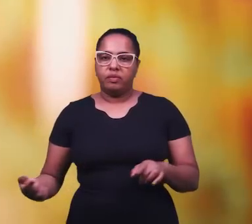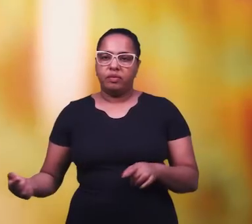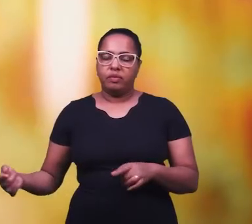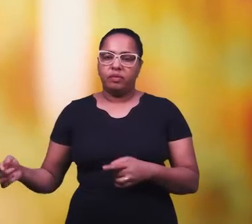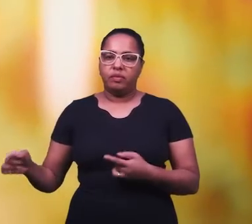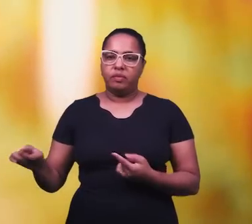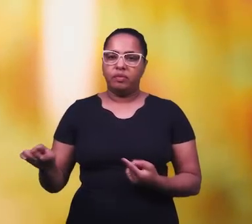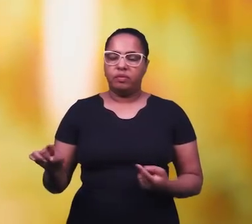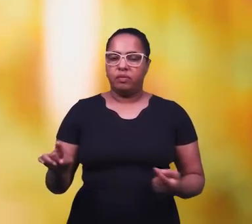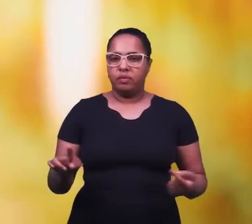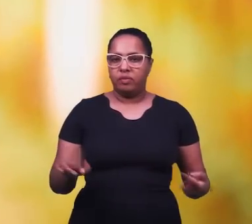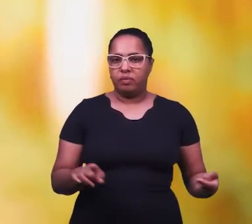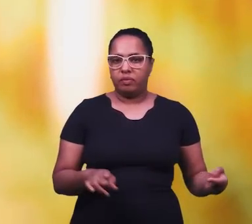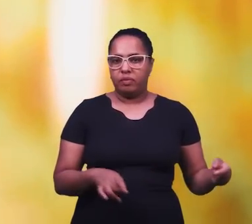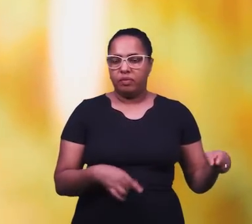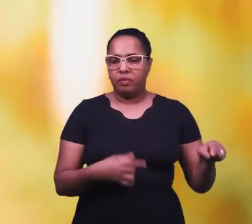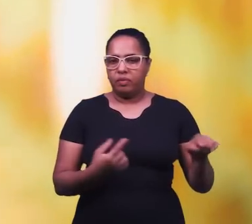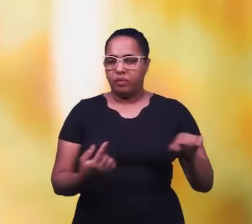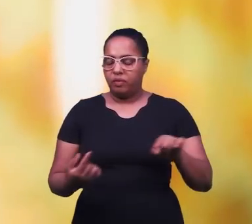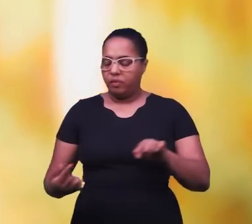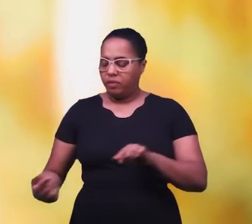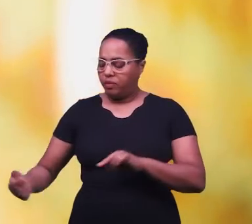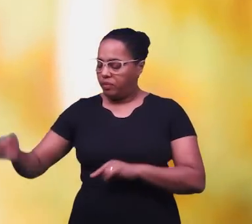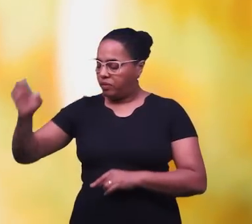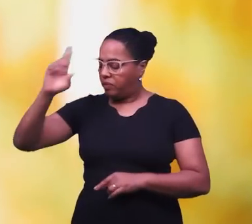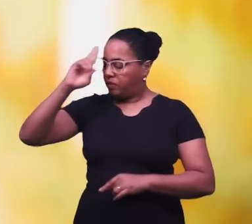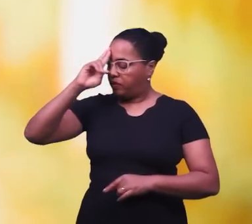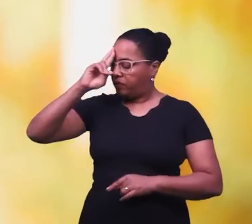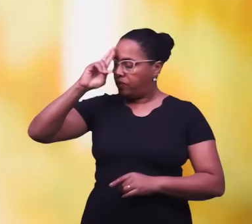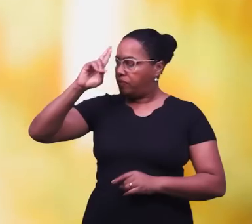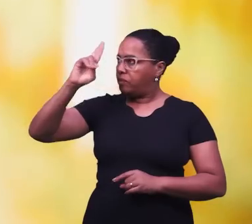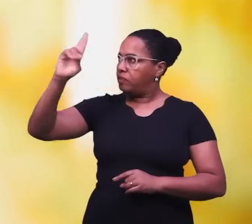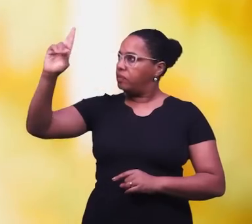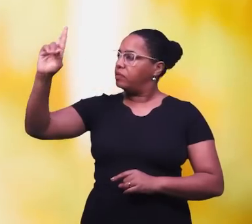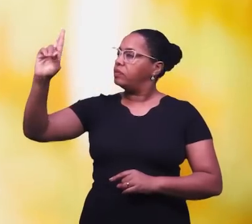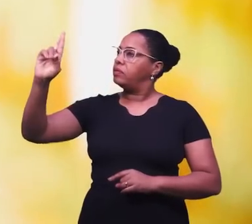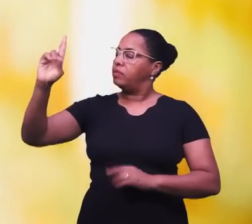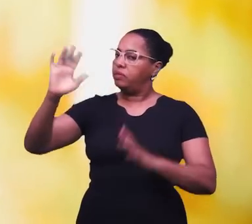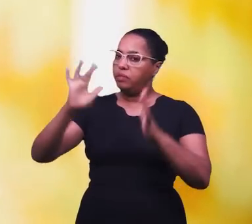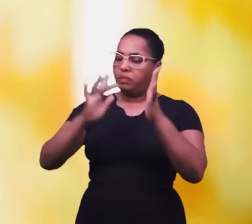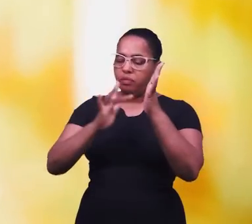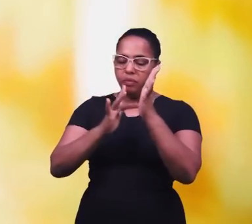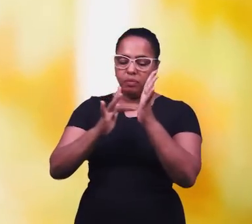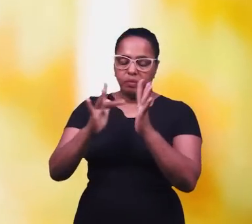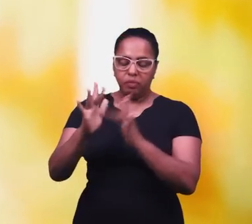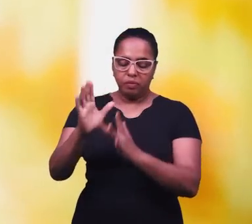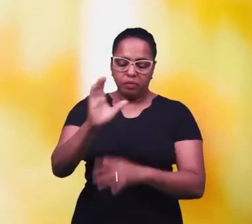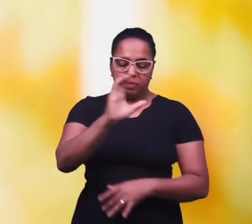Vem, ó Cristo,